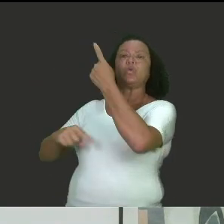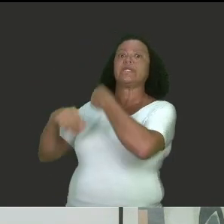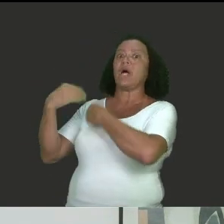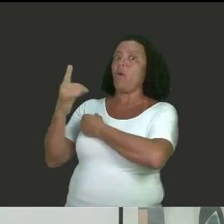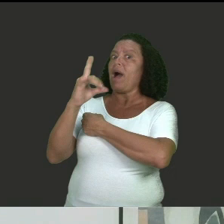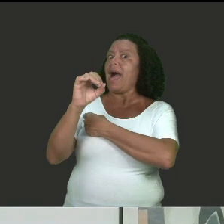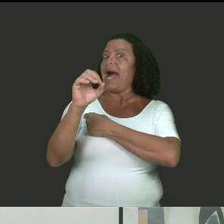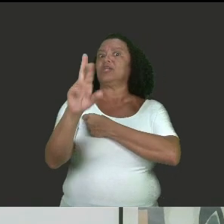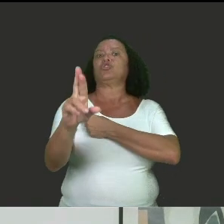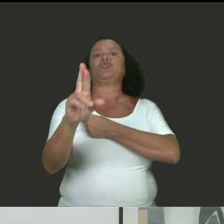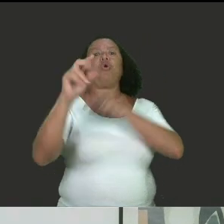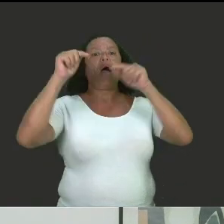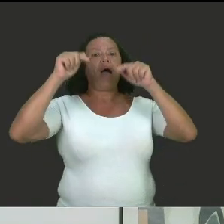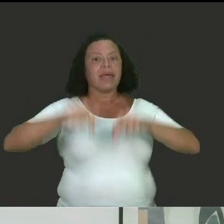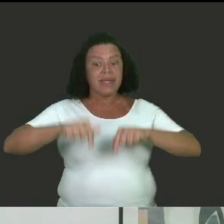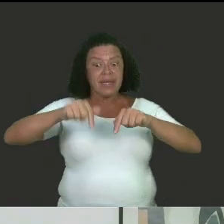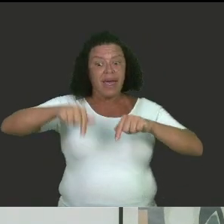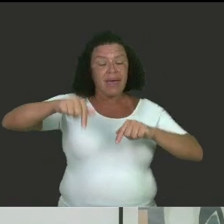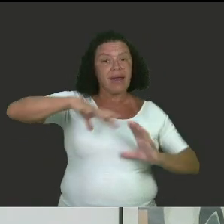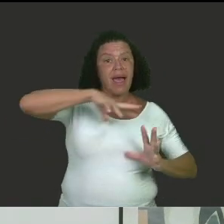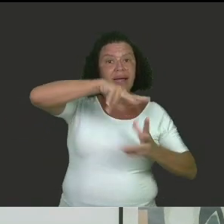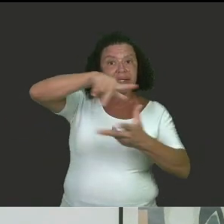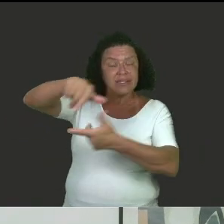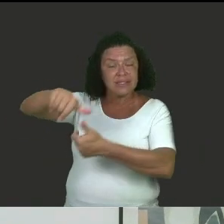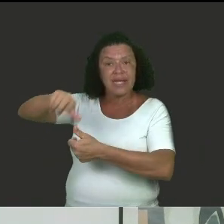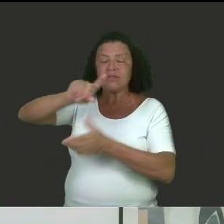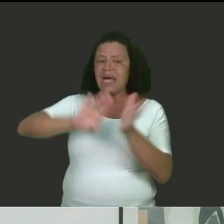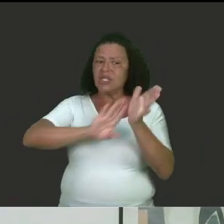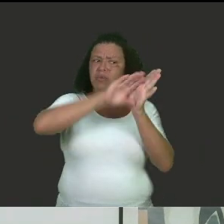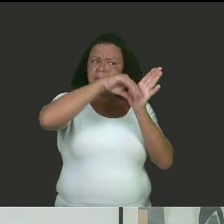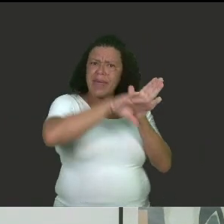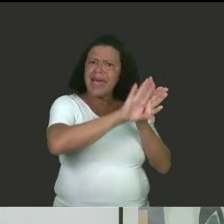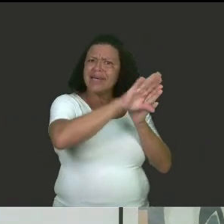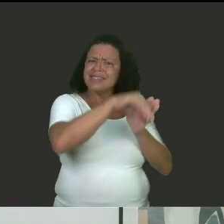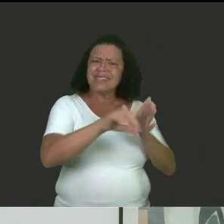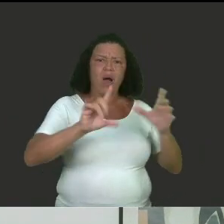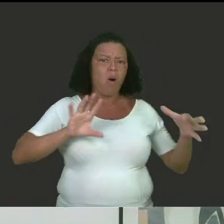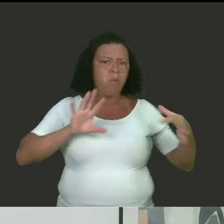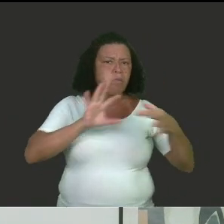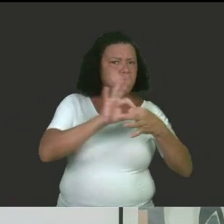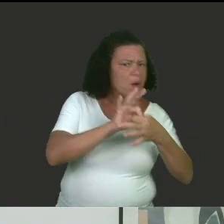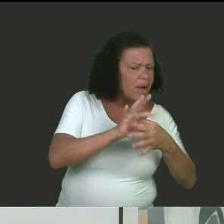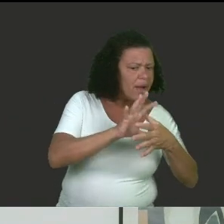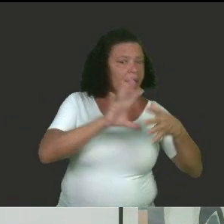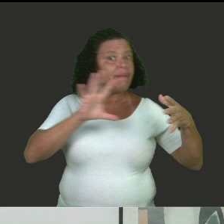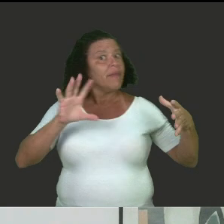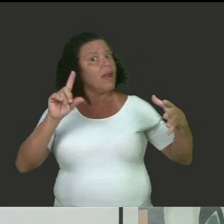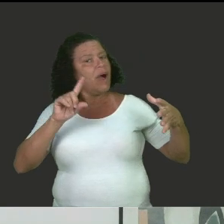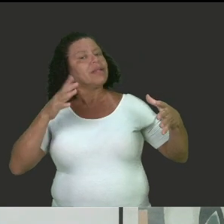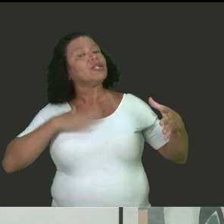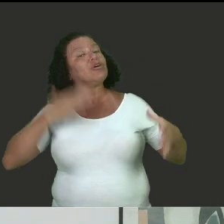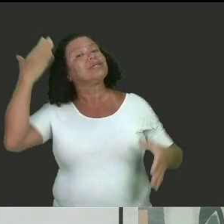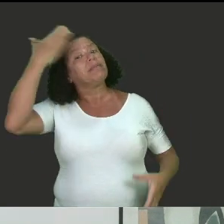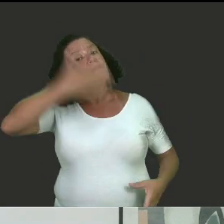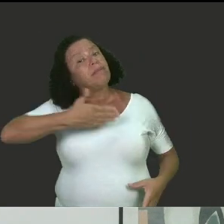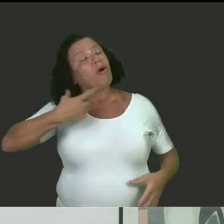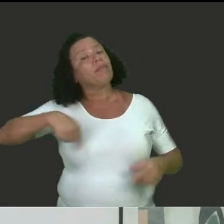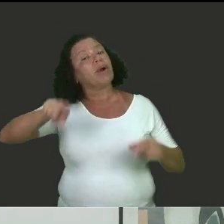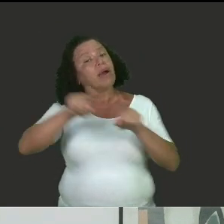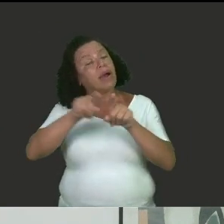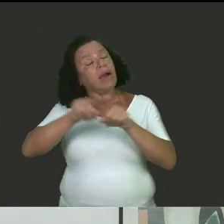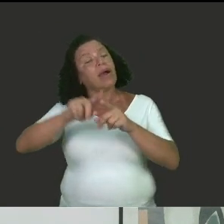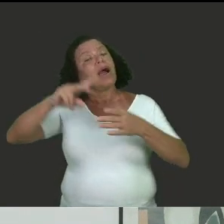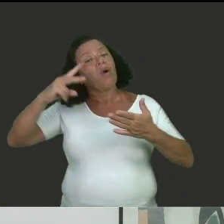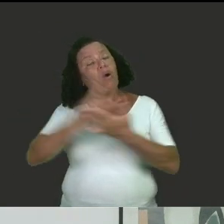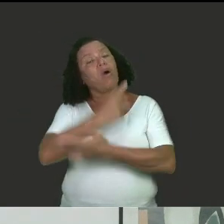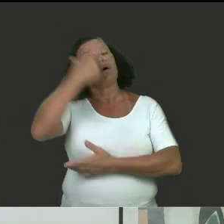aqui, ela não está ligada a uma expiação, ela está muito mais ligada à questão das nossas provas, né, que são colocadas, que